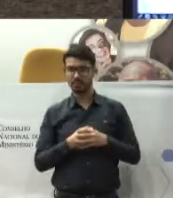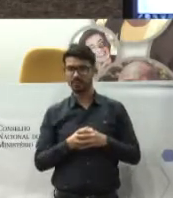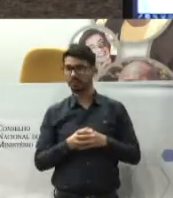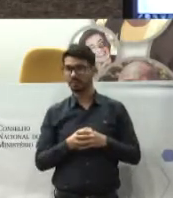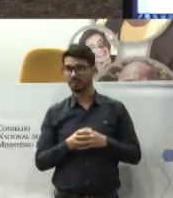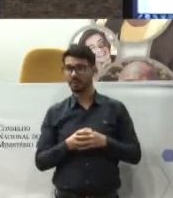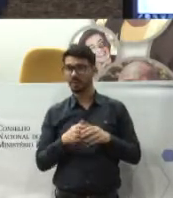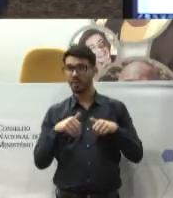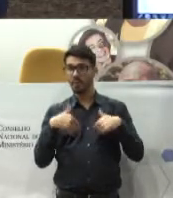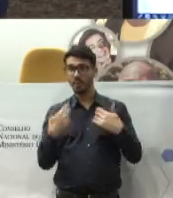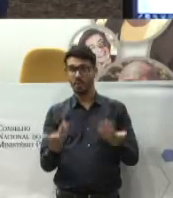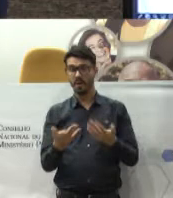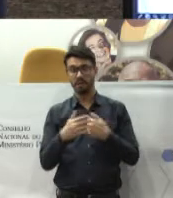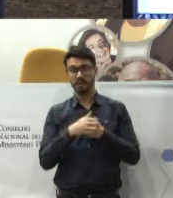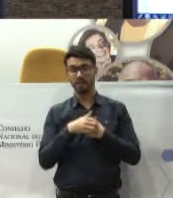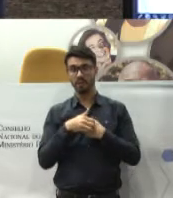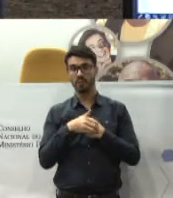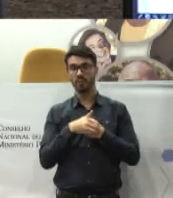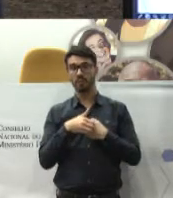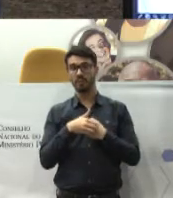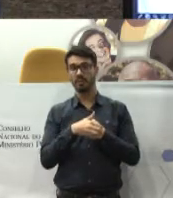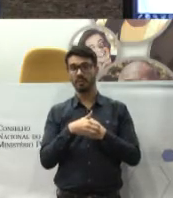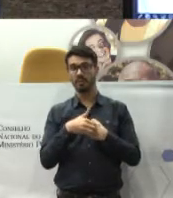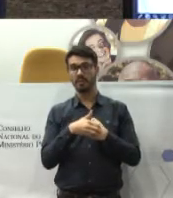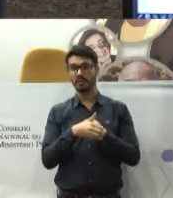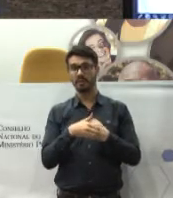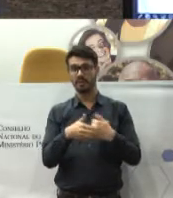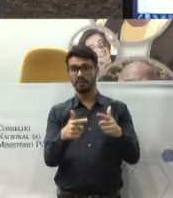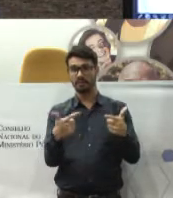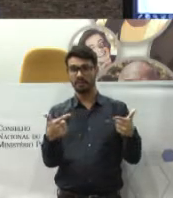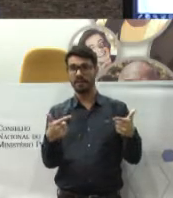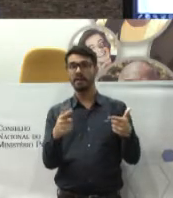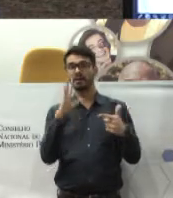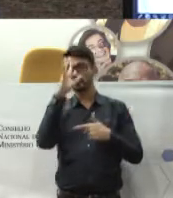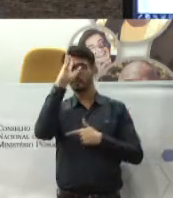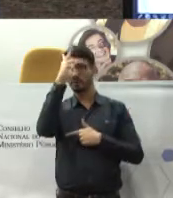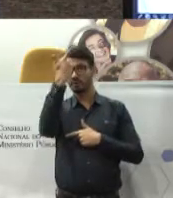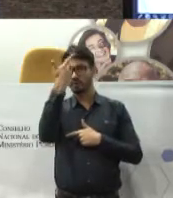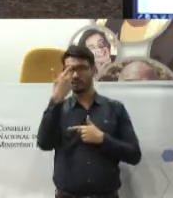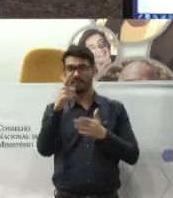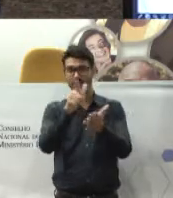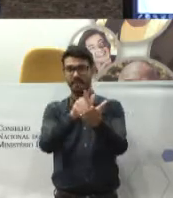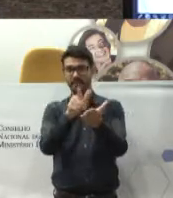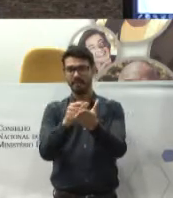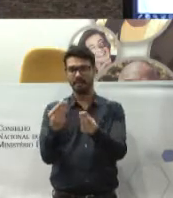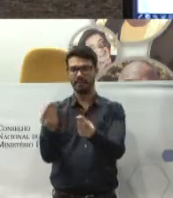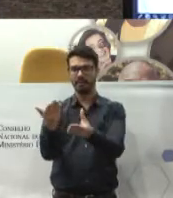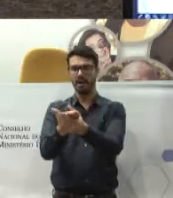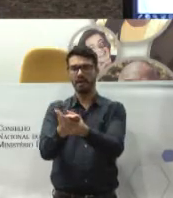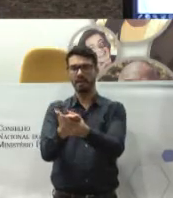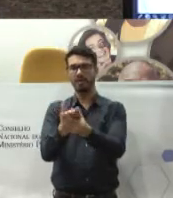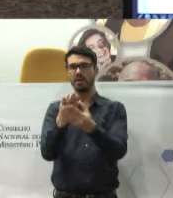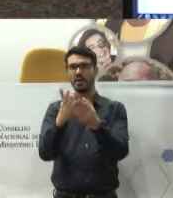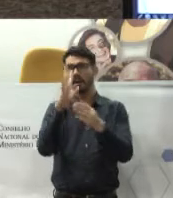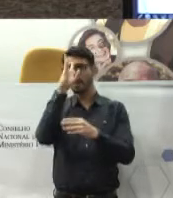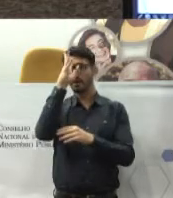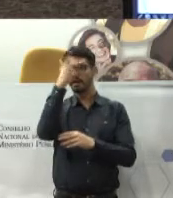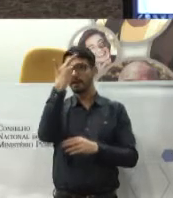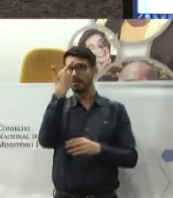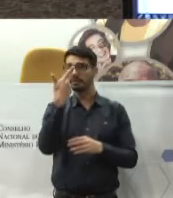não consegue, através dessa solução dada por um processo judicial num pedaço de papel, resolver o